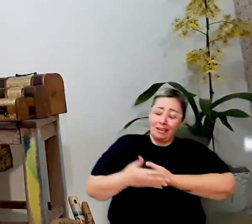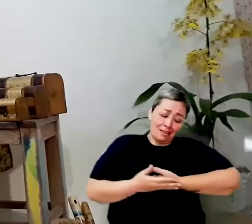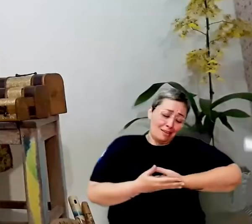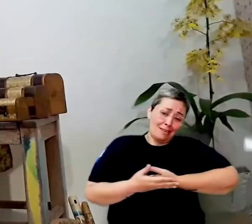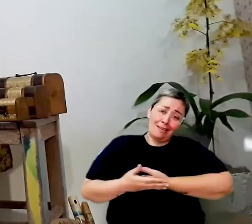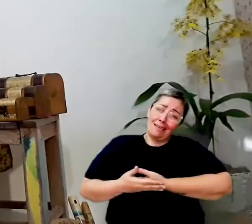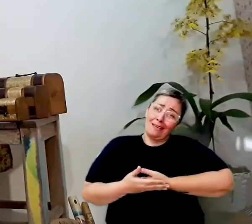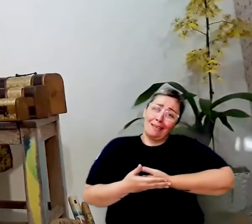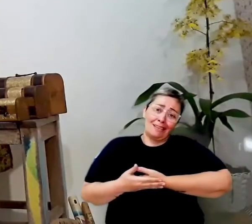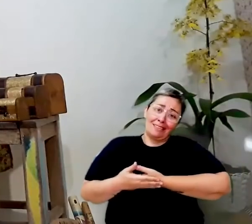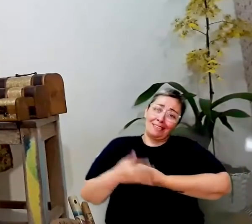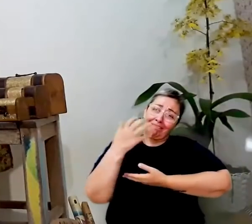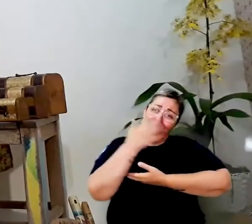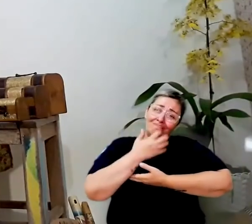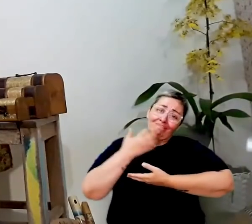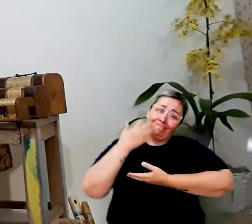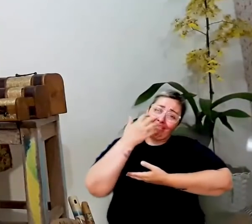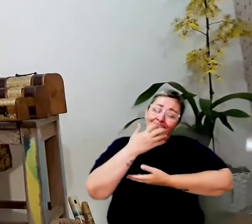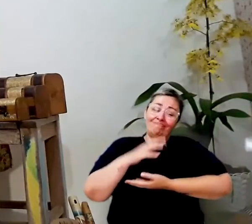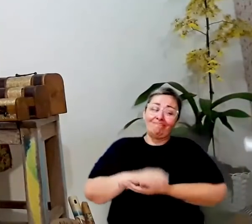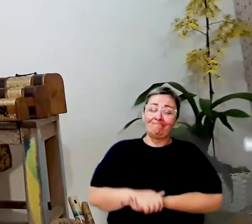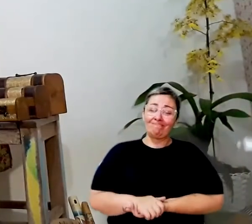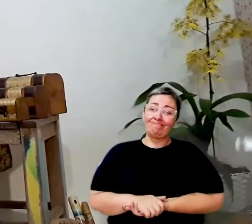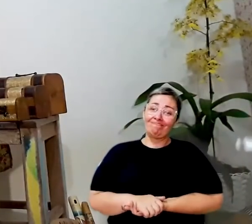para mim.